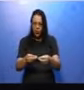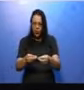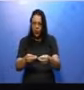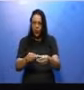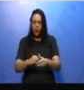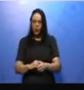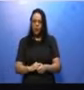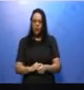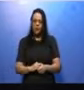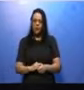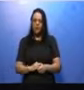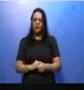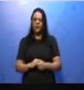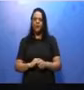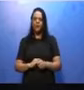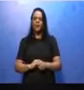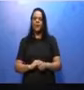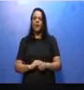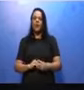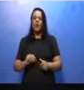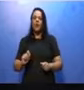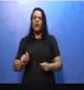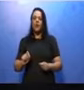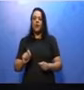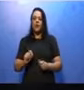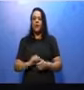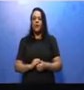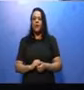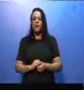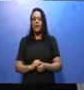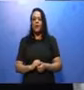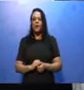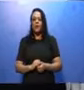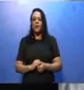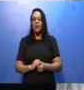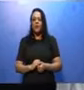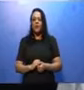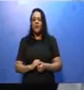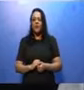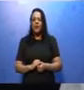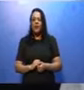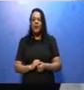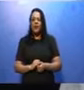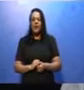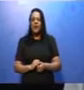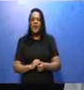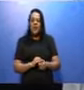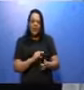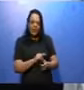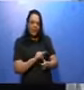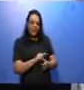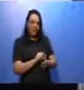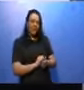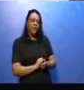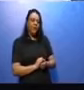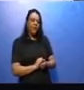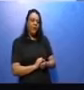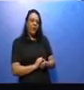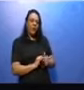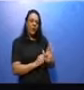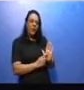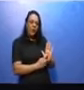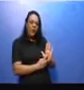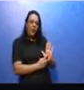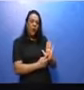restringem ou particularizam o sentido de um nome. Esse nome não é Maria, João, não. Nome